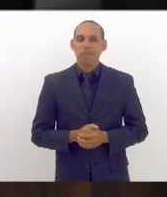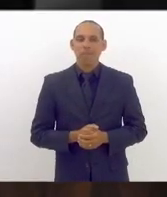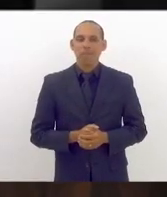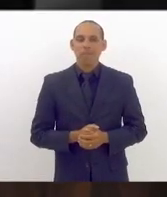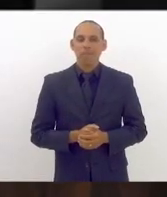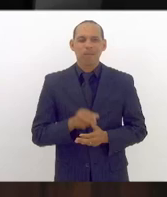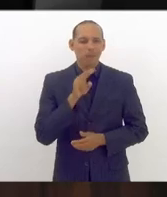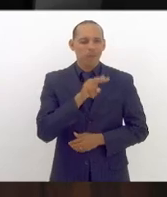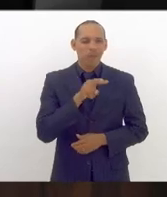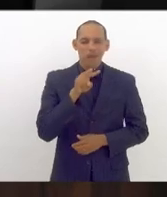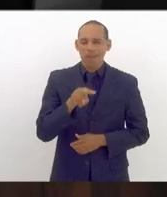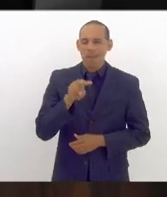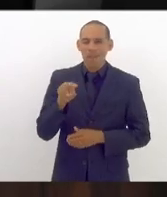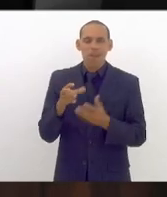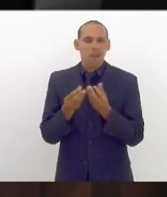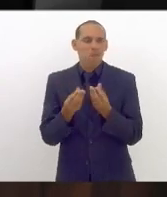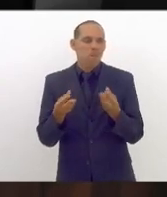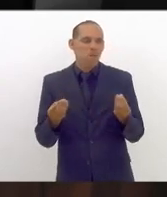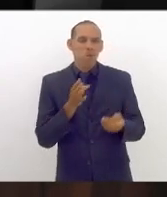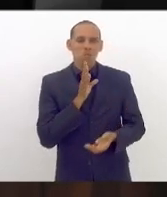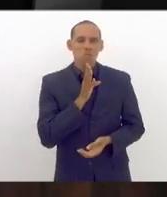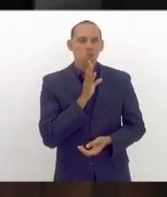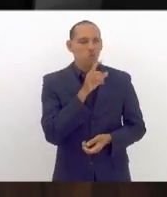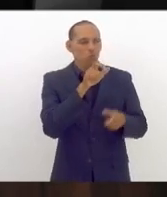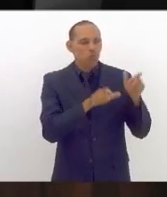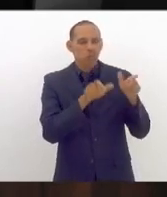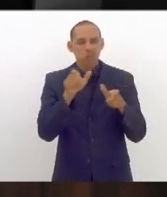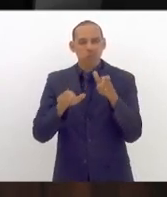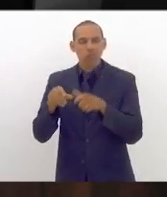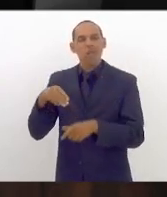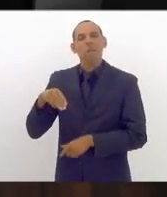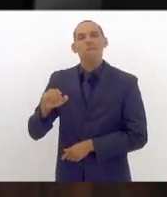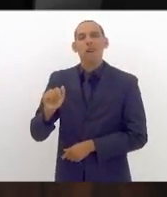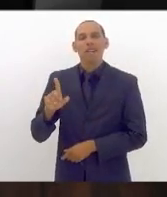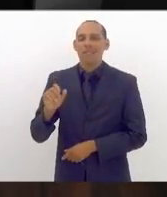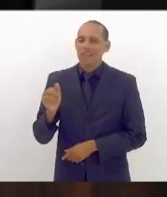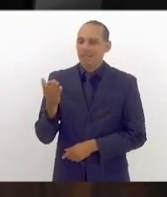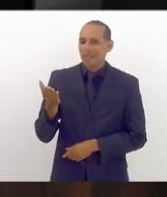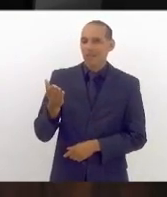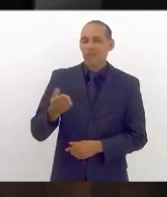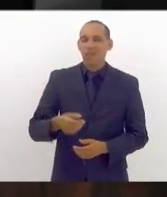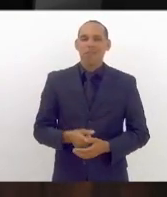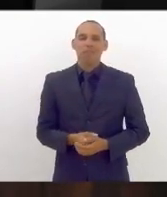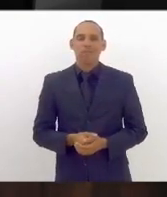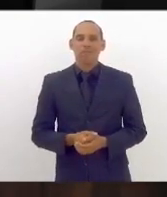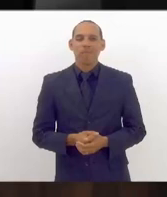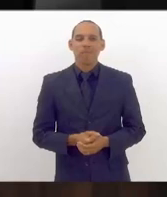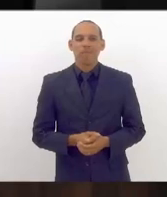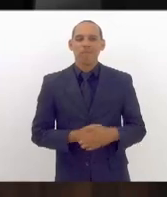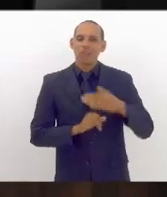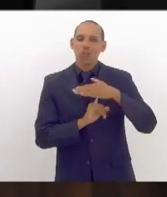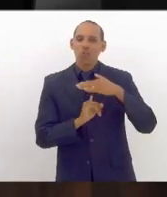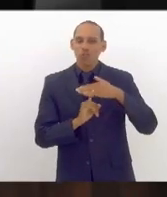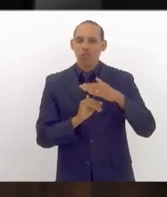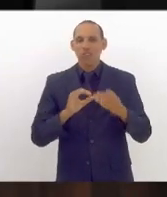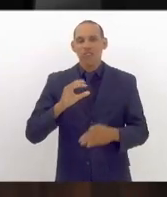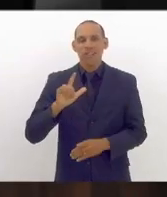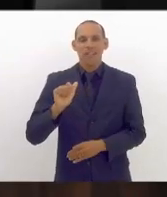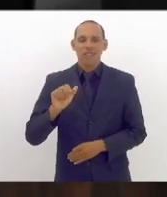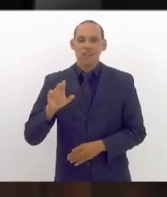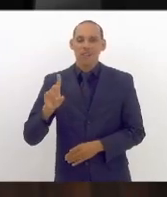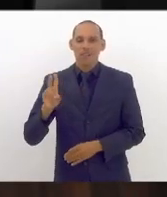estou vendo muitas pessoas aqui conhecidas Nossa Magda xambier do nosso Instituto Cláudia